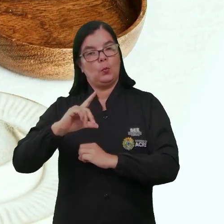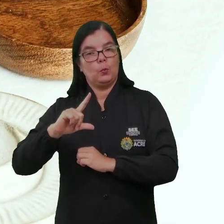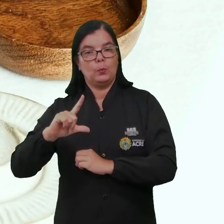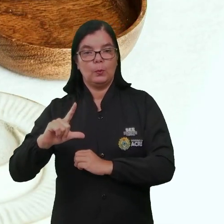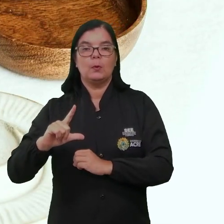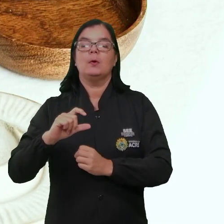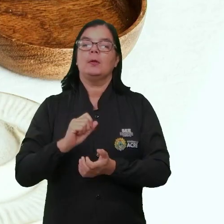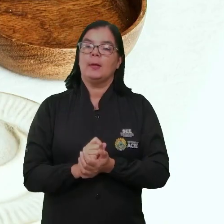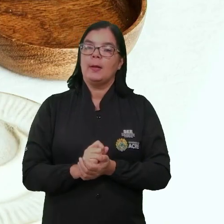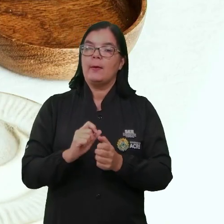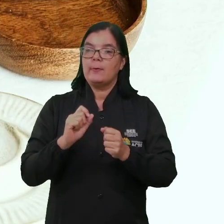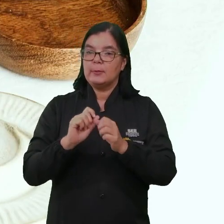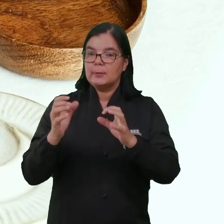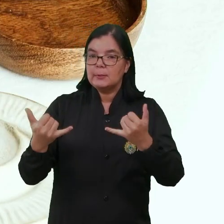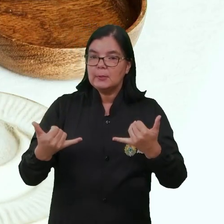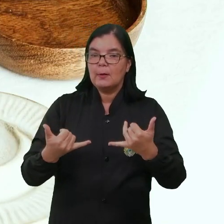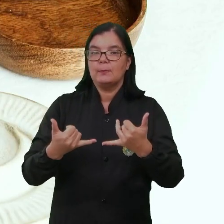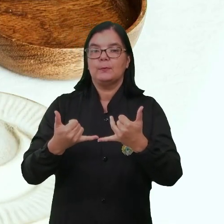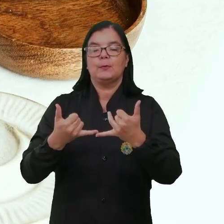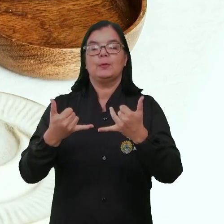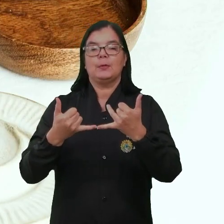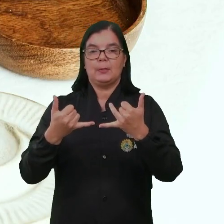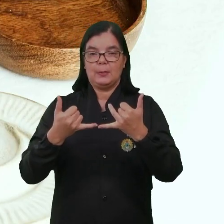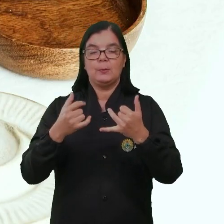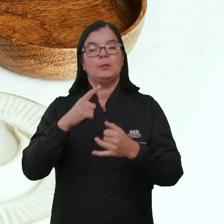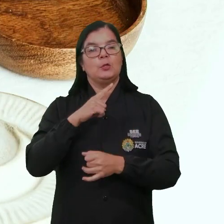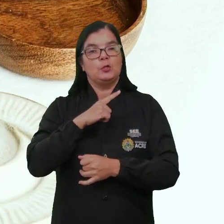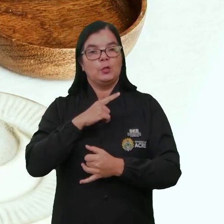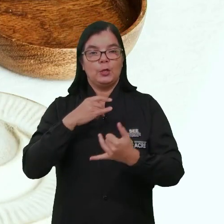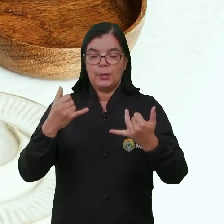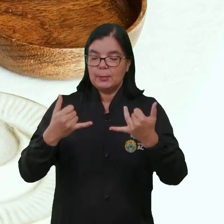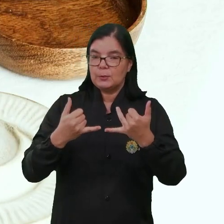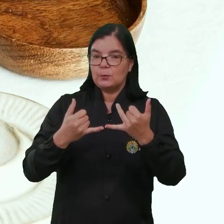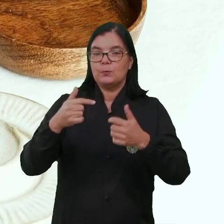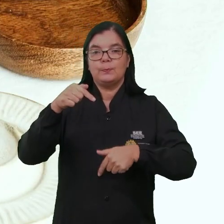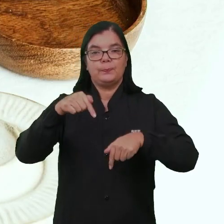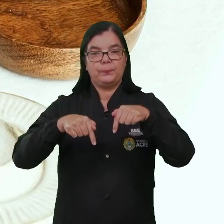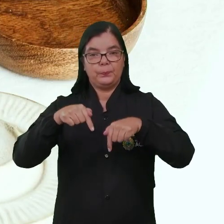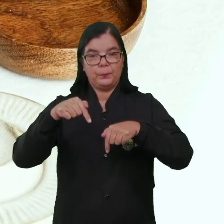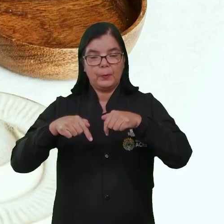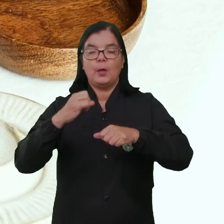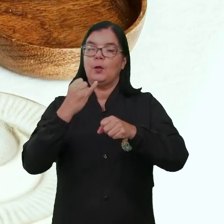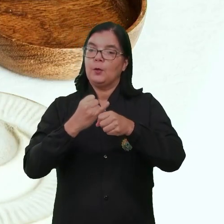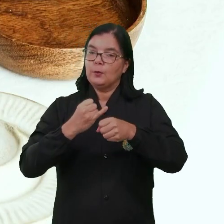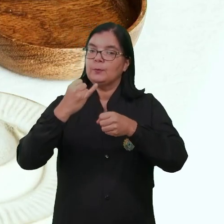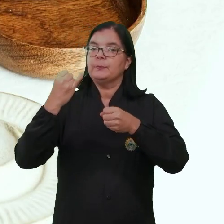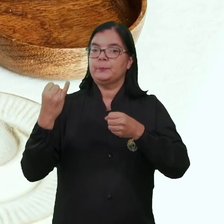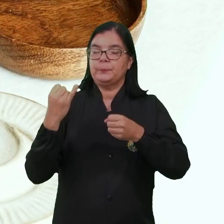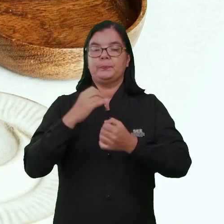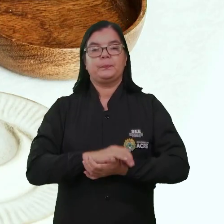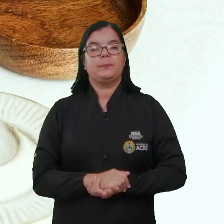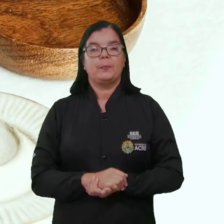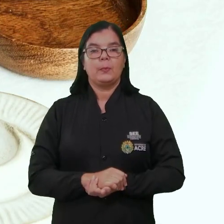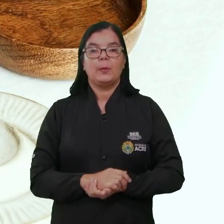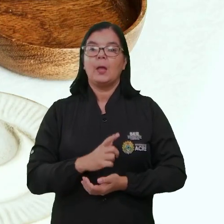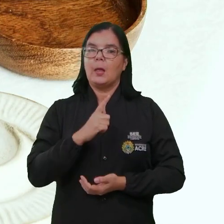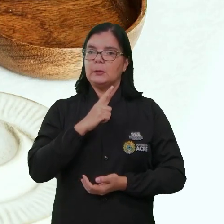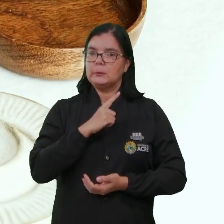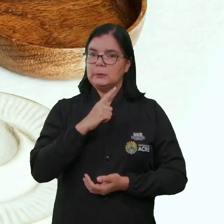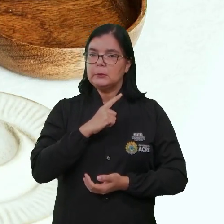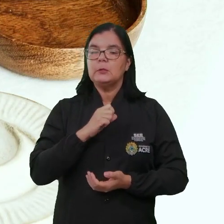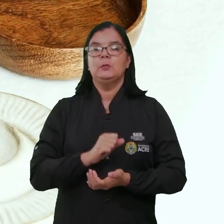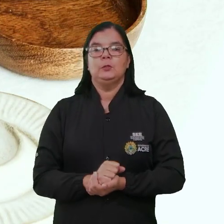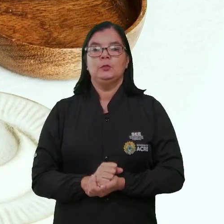cloro, né, fazendo essa ligação que a gente chama de ligação iônica. E aí a gente tem a